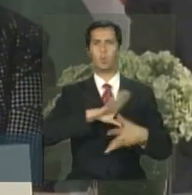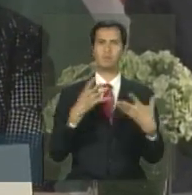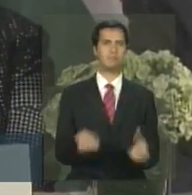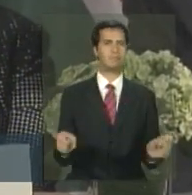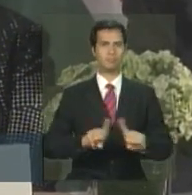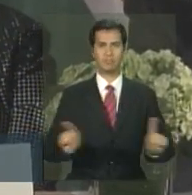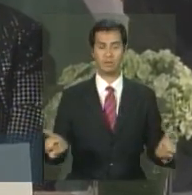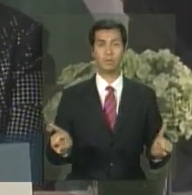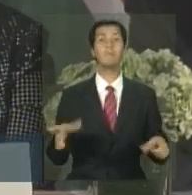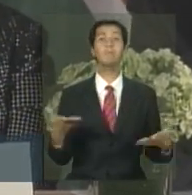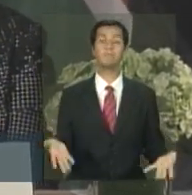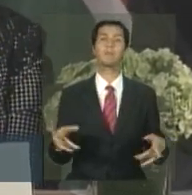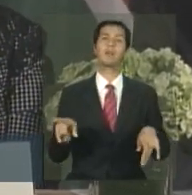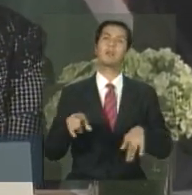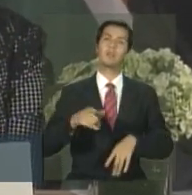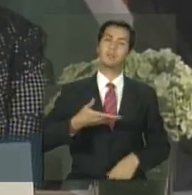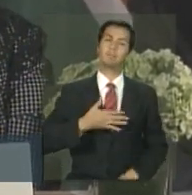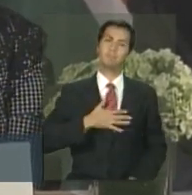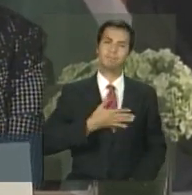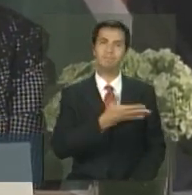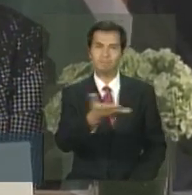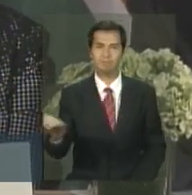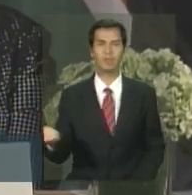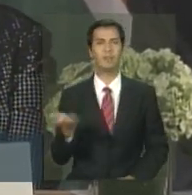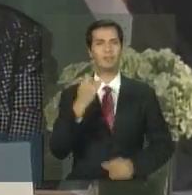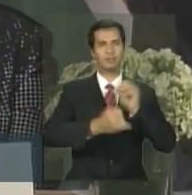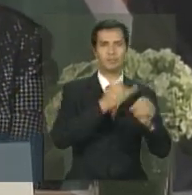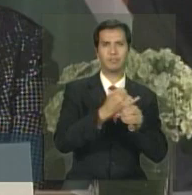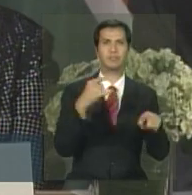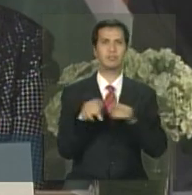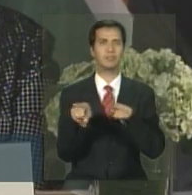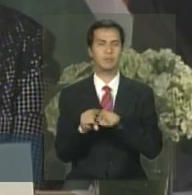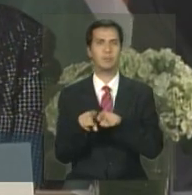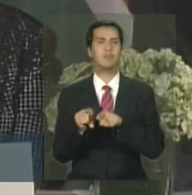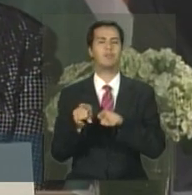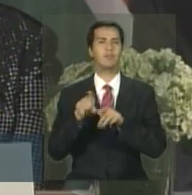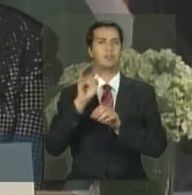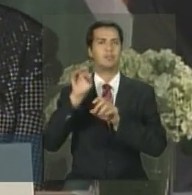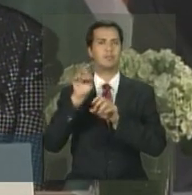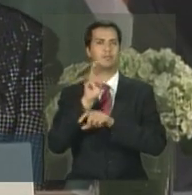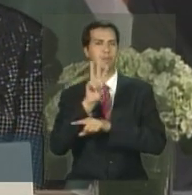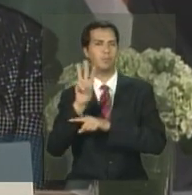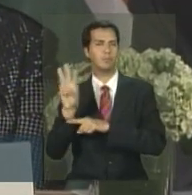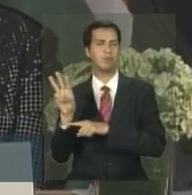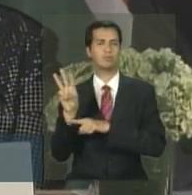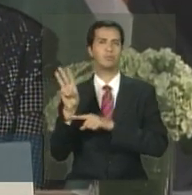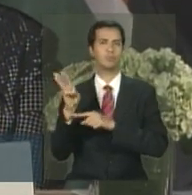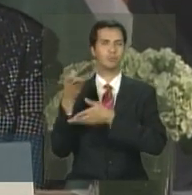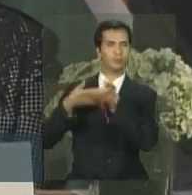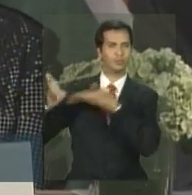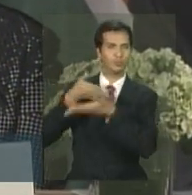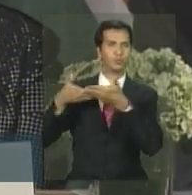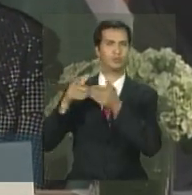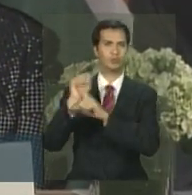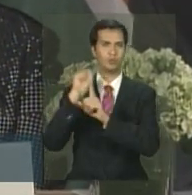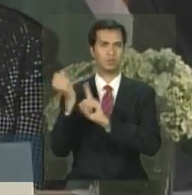redes sociais vêm desempenhando papel cada vez mais importante para a mobilização